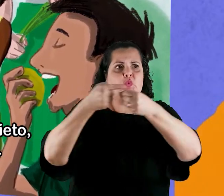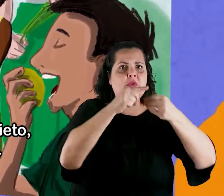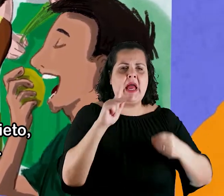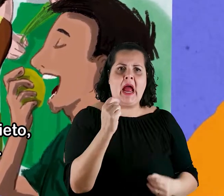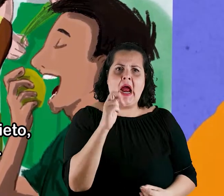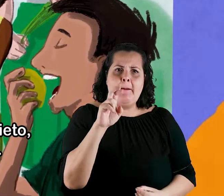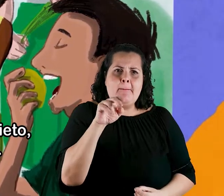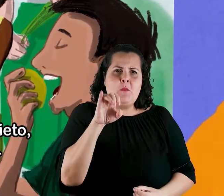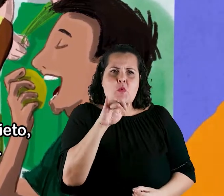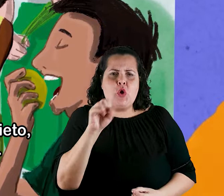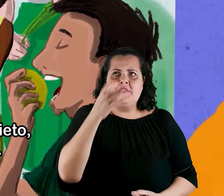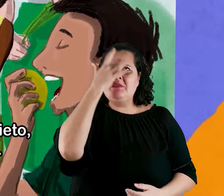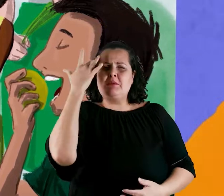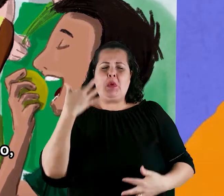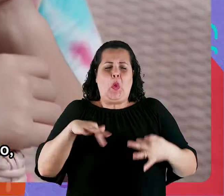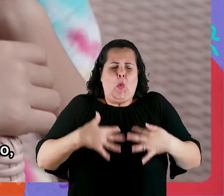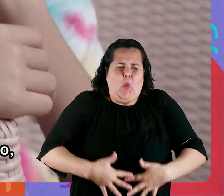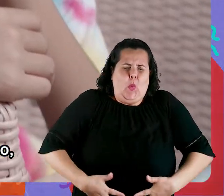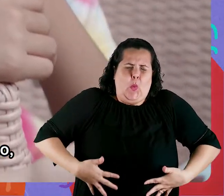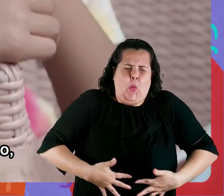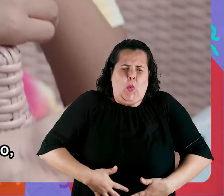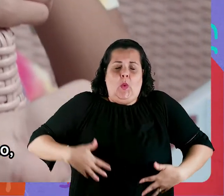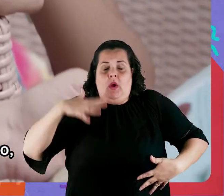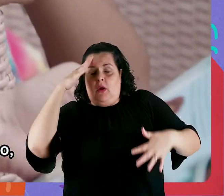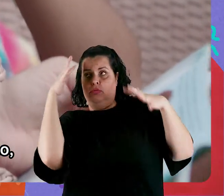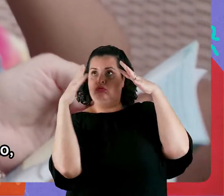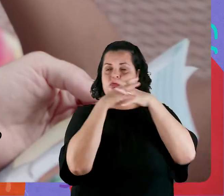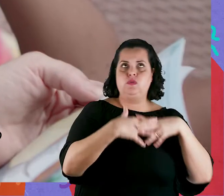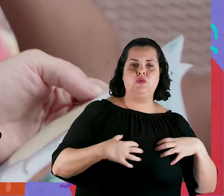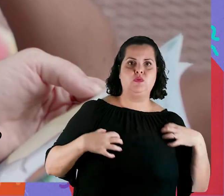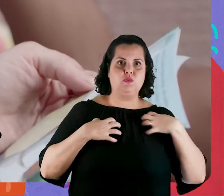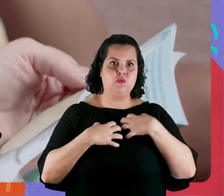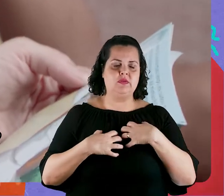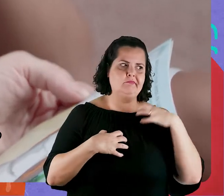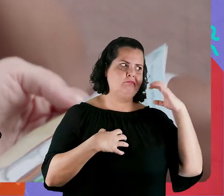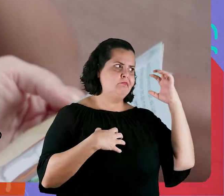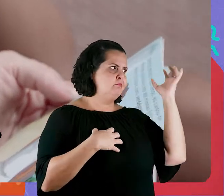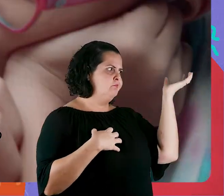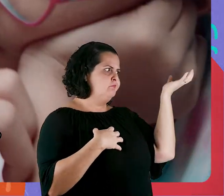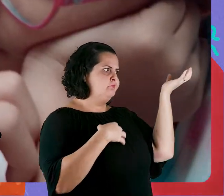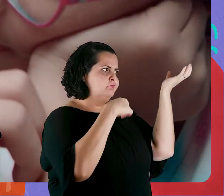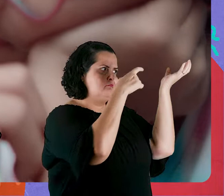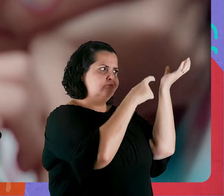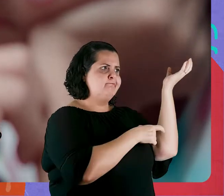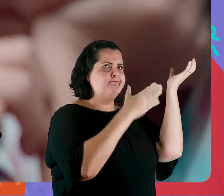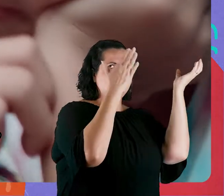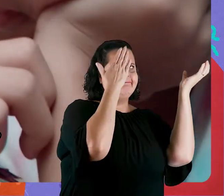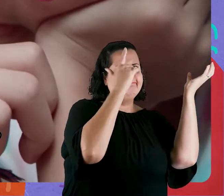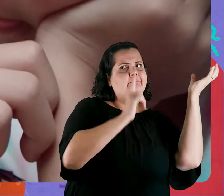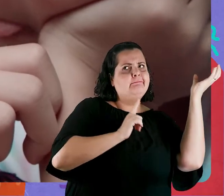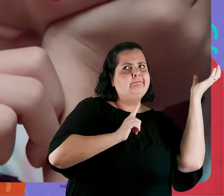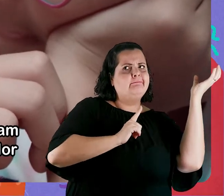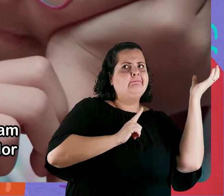cabeça confusa ou barriga doendo eu sabia que tinha essa missão mas sem minha amiga Pepe isso não se